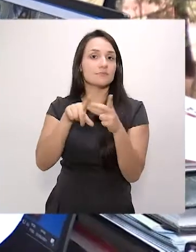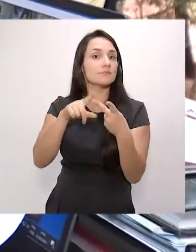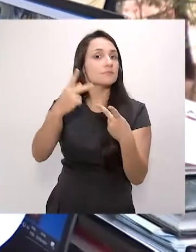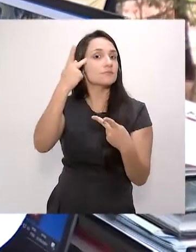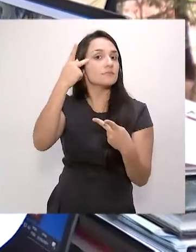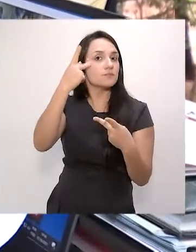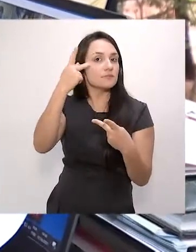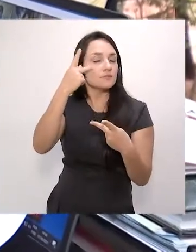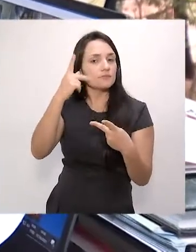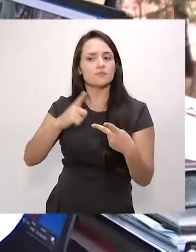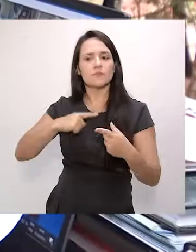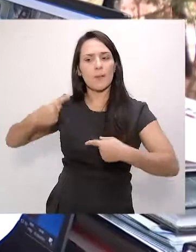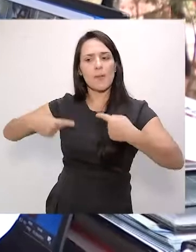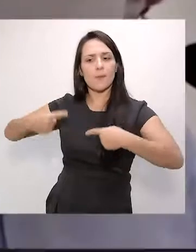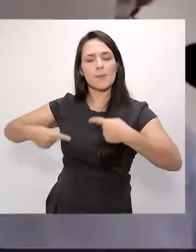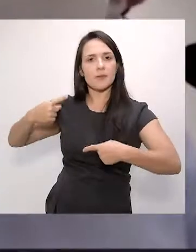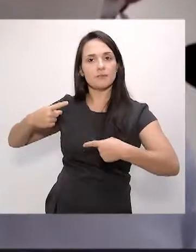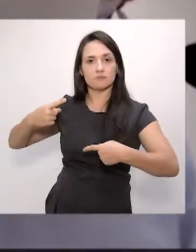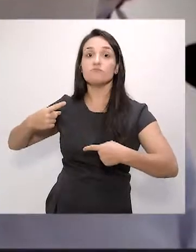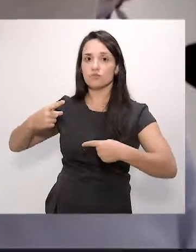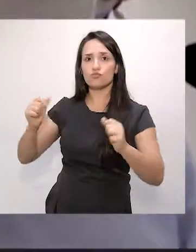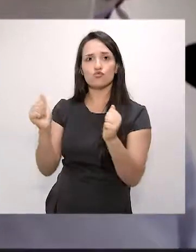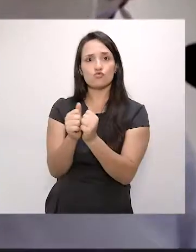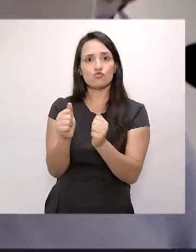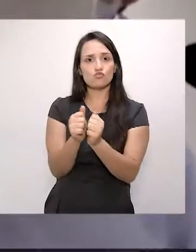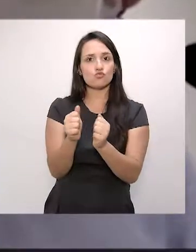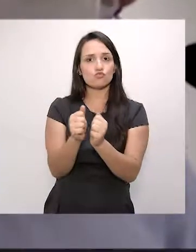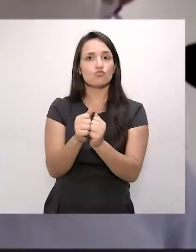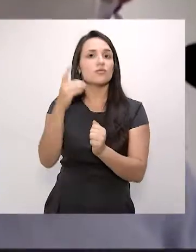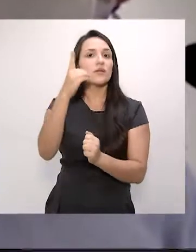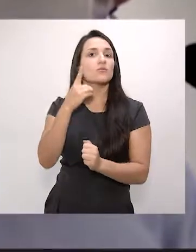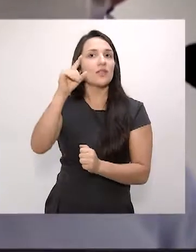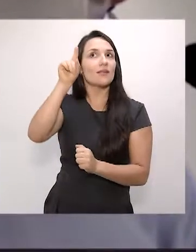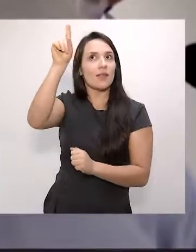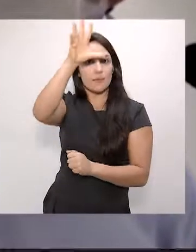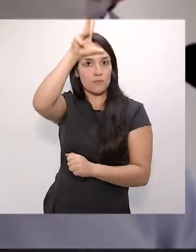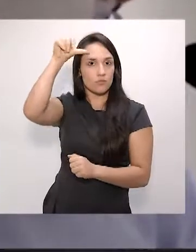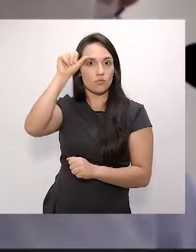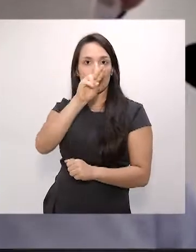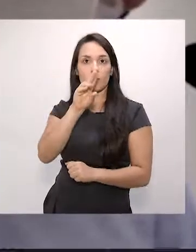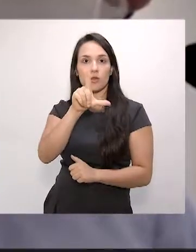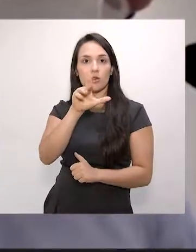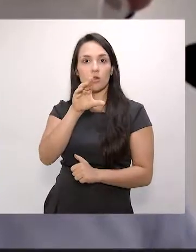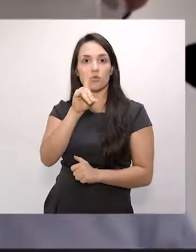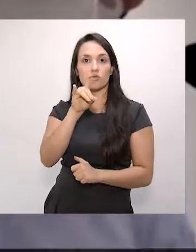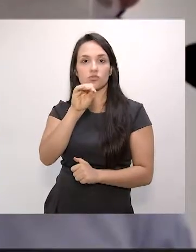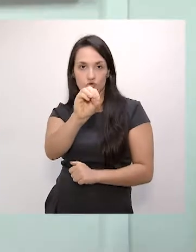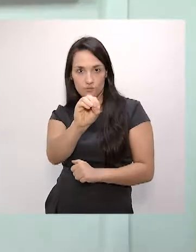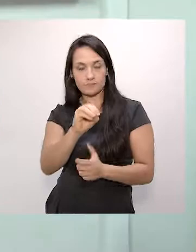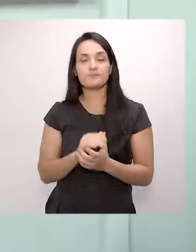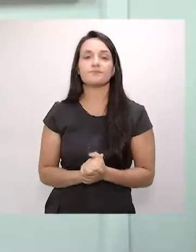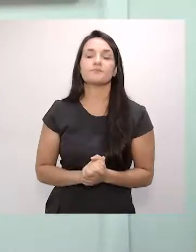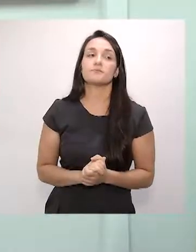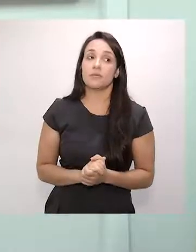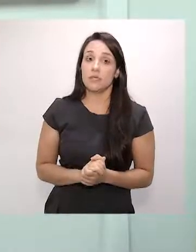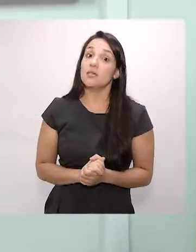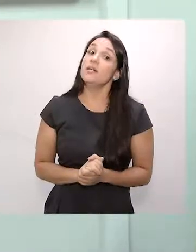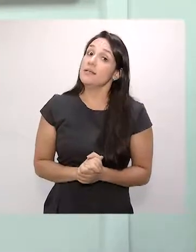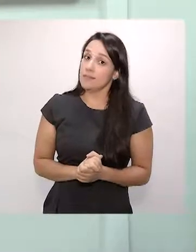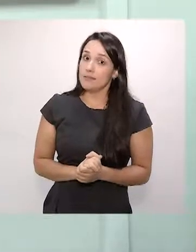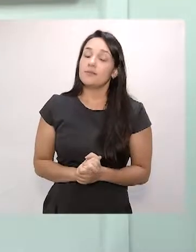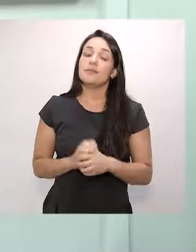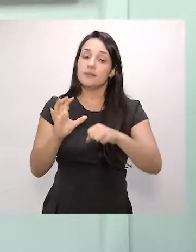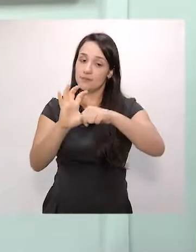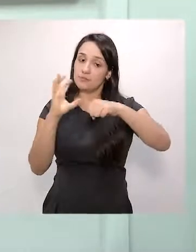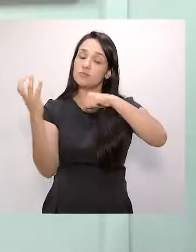Kemp participaram do debate que foi conduzido pelo deputado por Mato Grosso, Lúdio Cabral. A pandemia